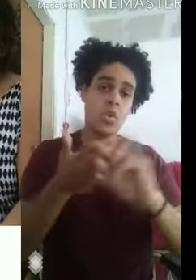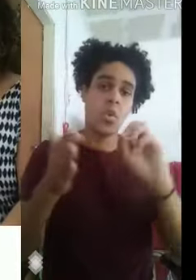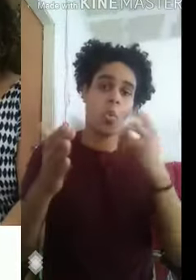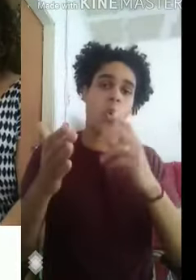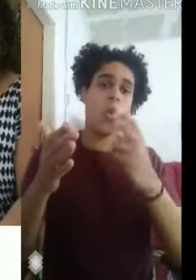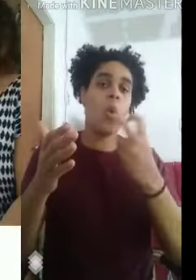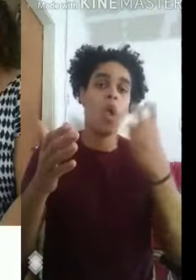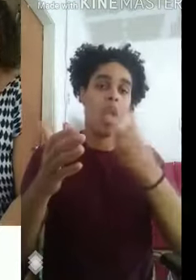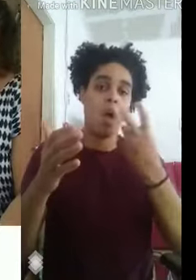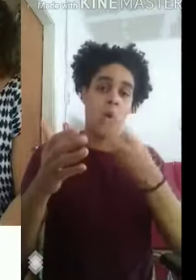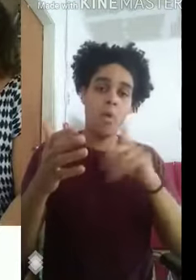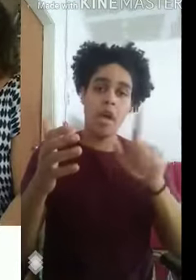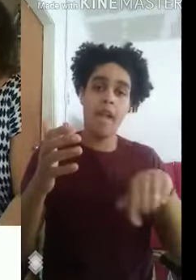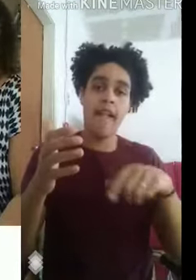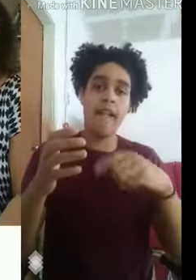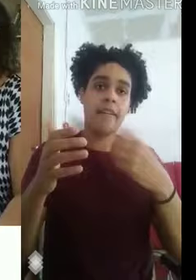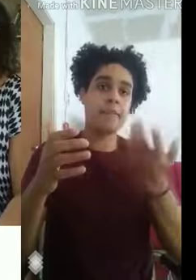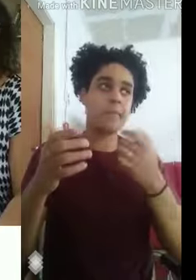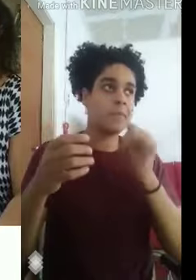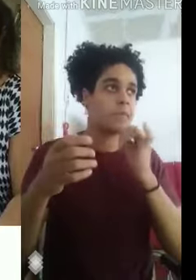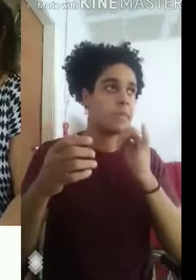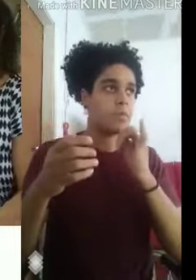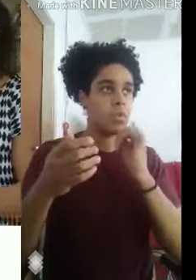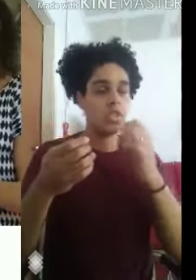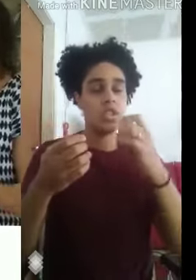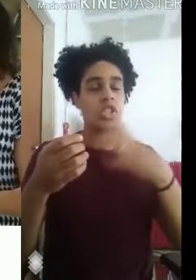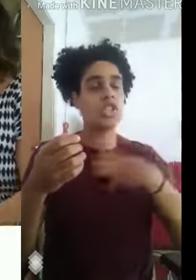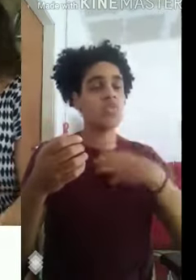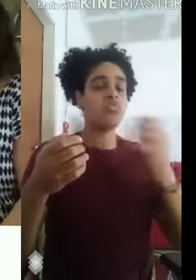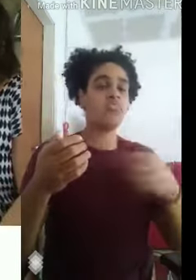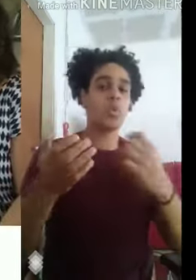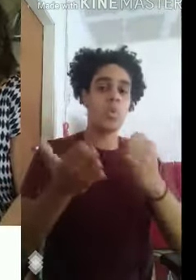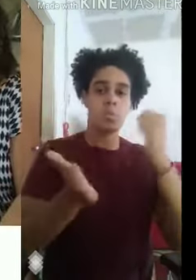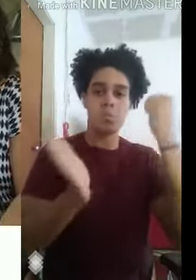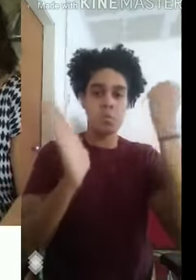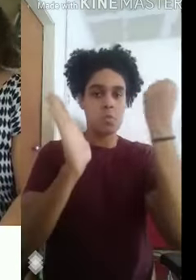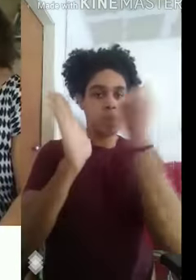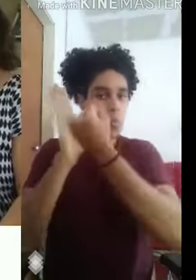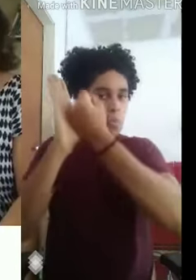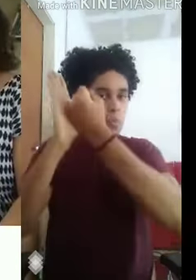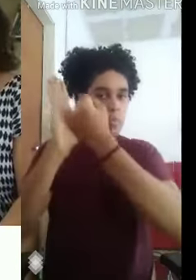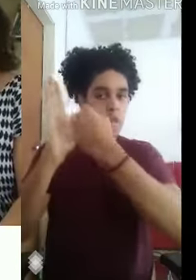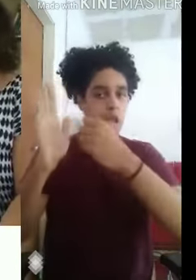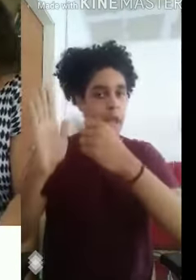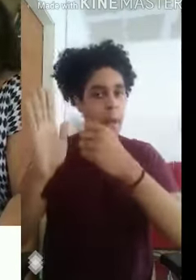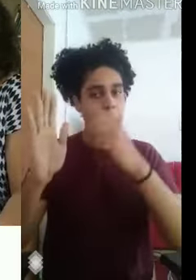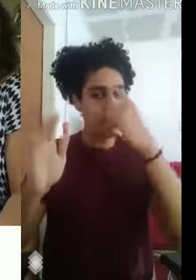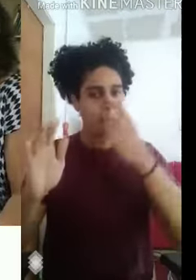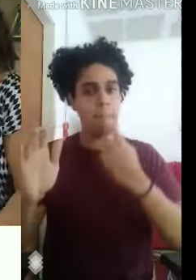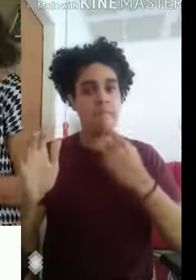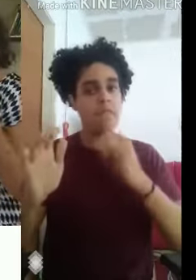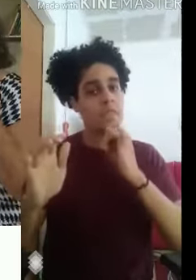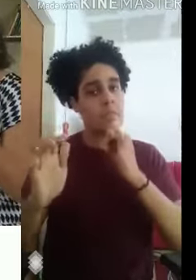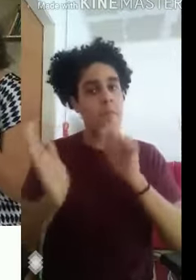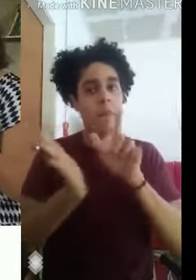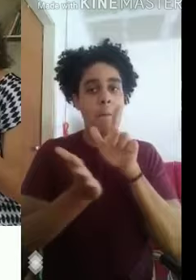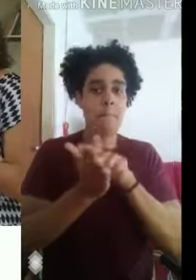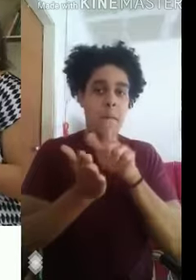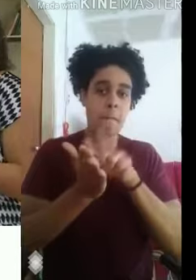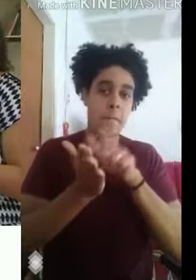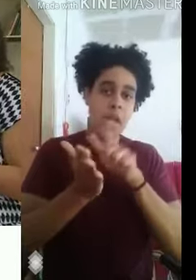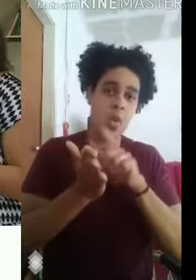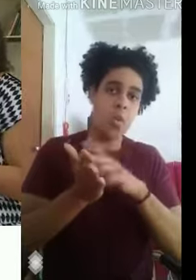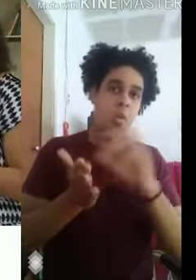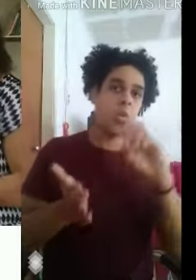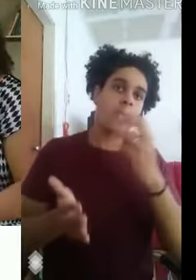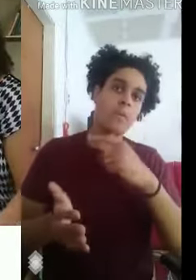colocar a linguagem em algum papel, por exemplo, eu posso imprimir, né? Então eu tenho a linguagem escrita, ou eu posso falar, e aí